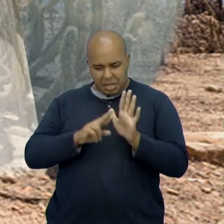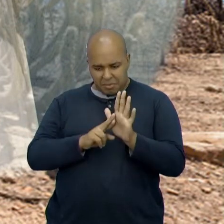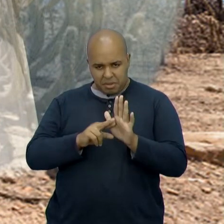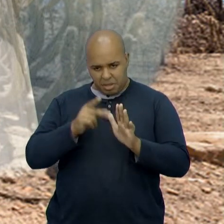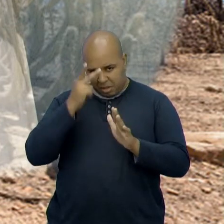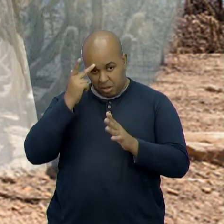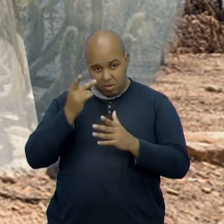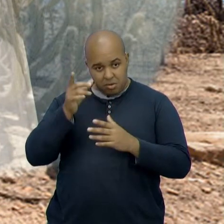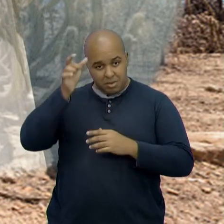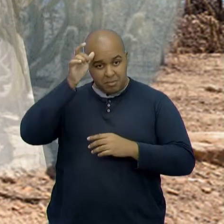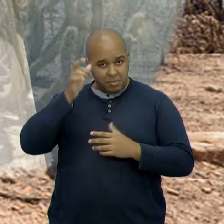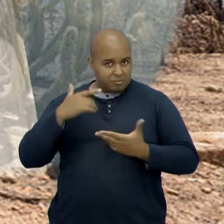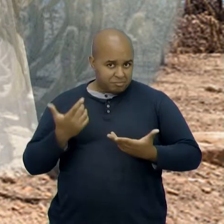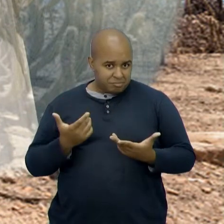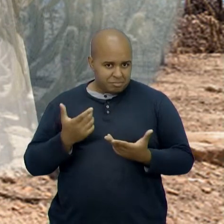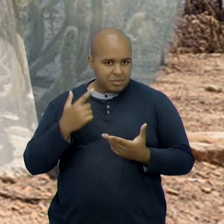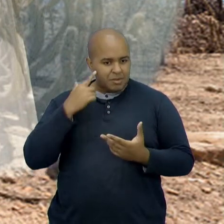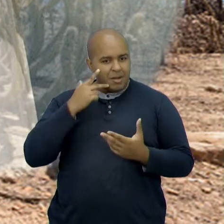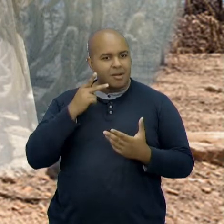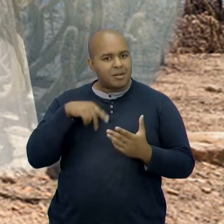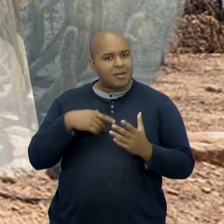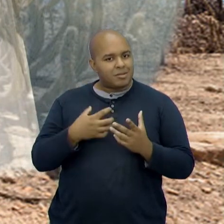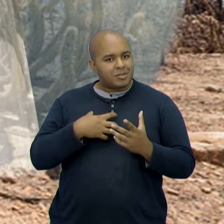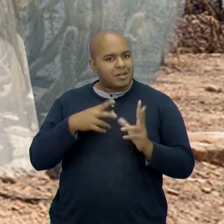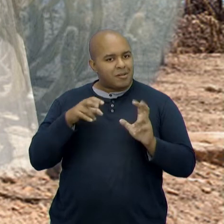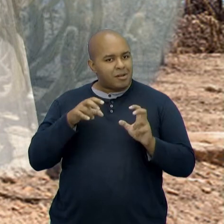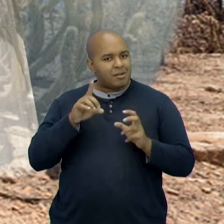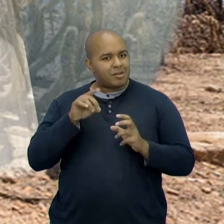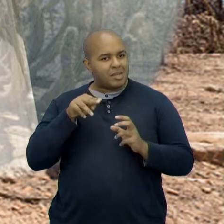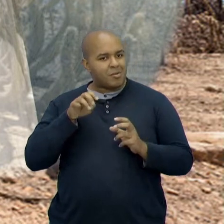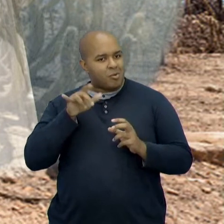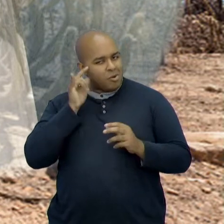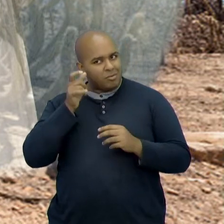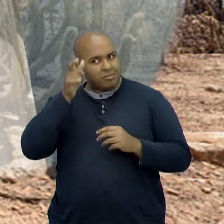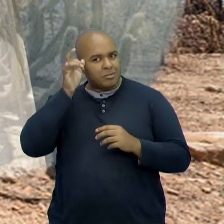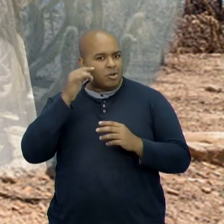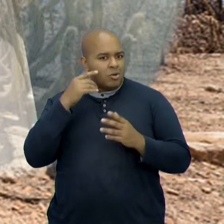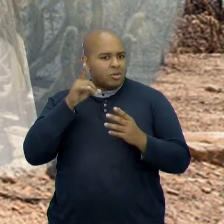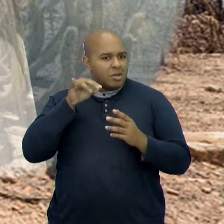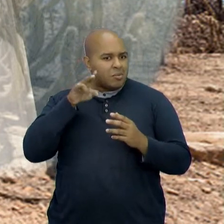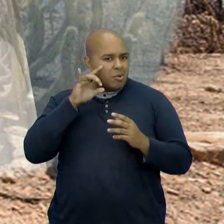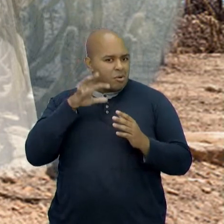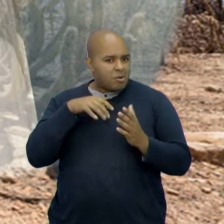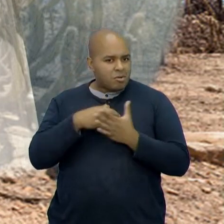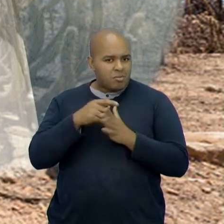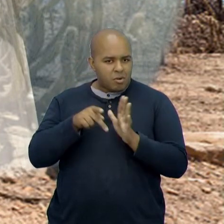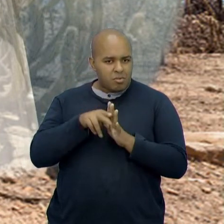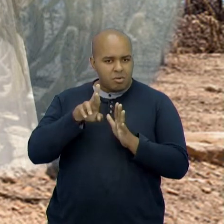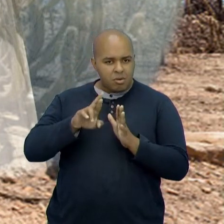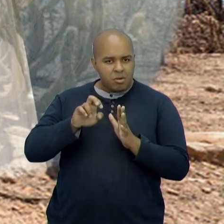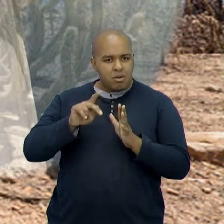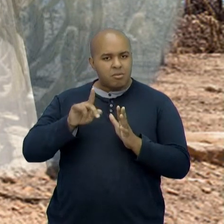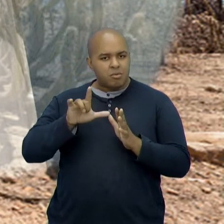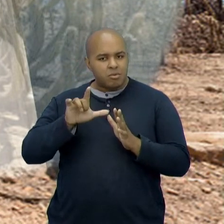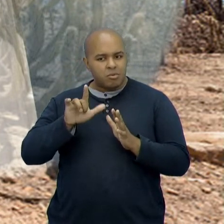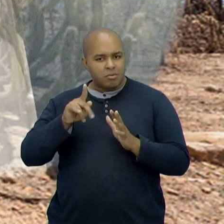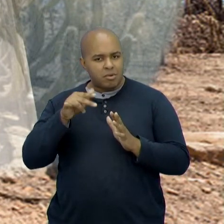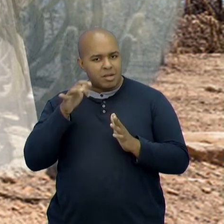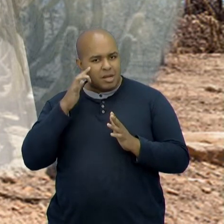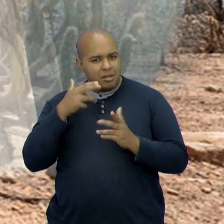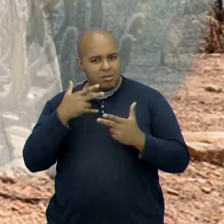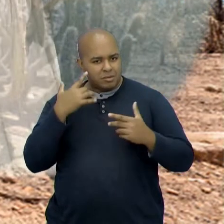representantes do demônio. Você vê que eu pus entre aspas porque é o jeito que ele chamava. Representantes dos demônios, dos republicanos. E aí, cabe aqui